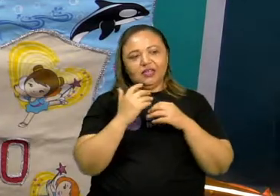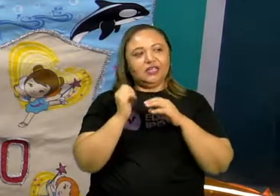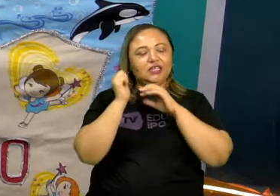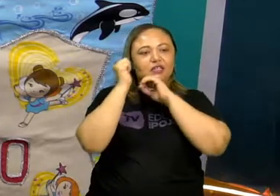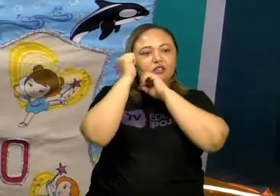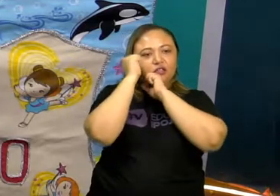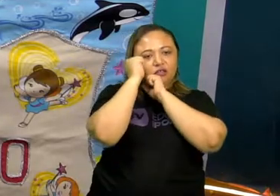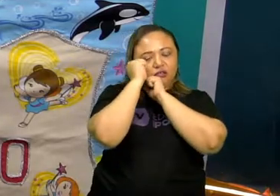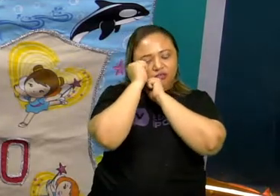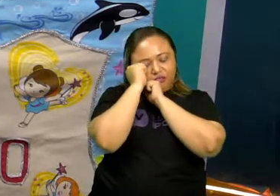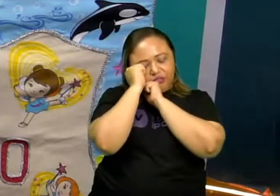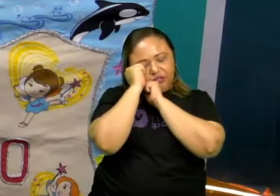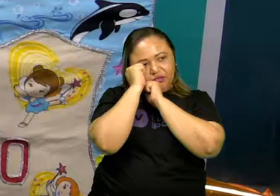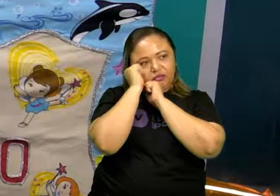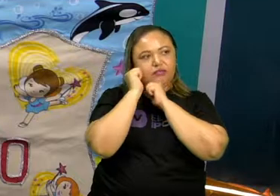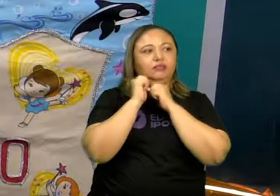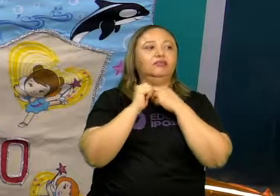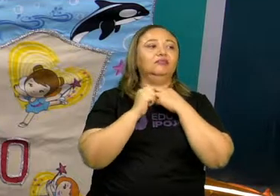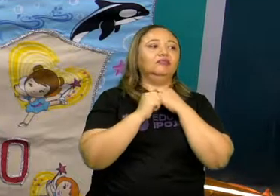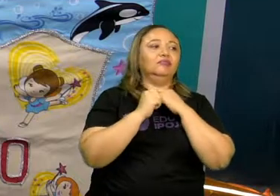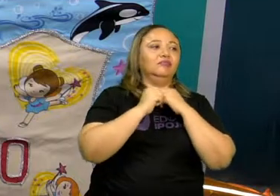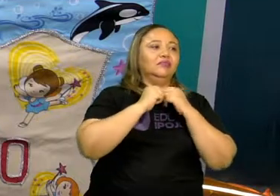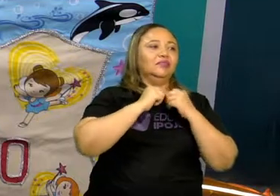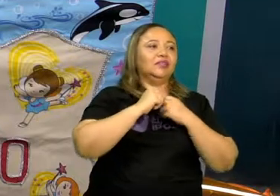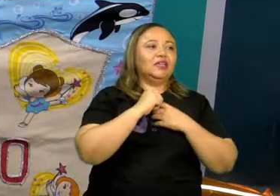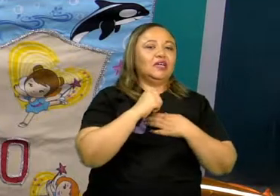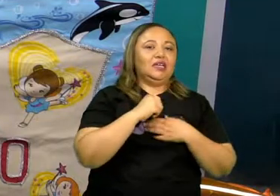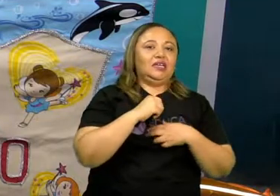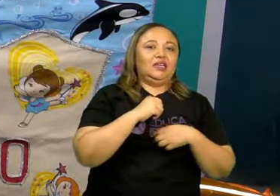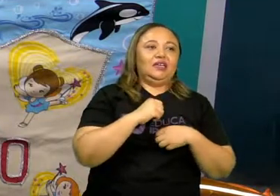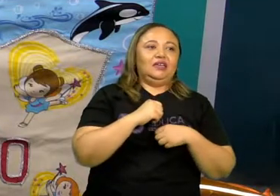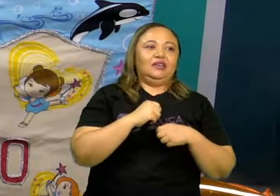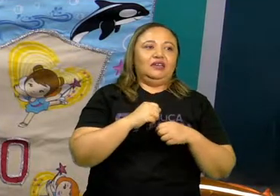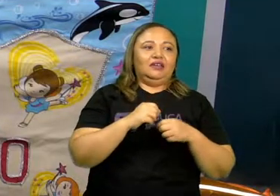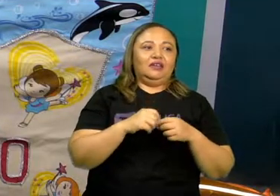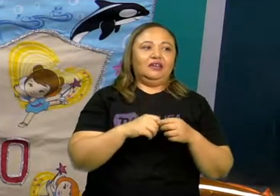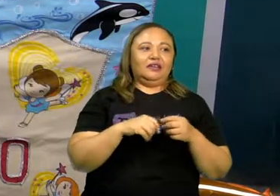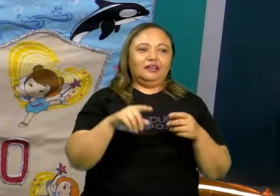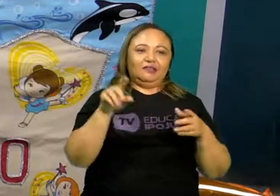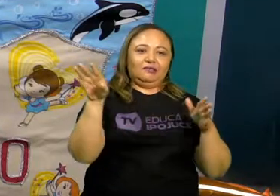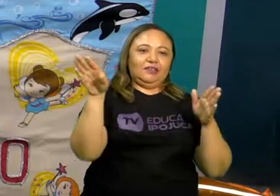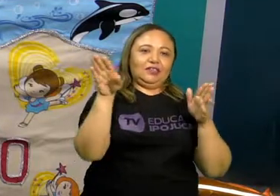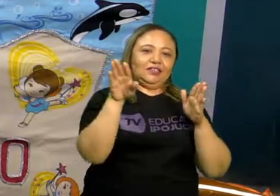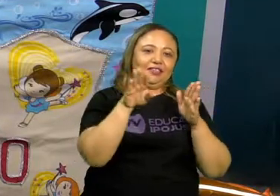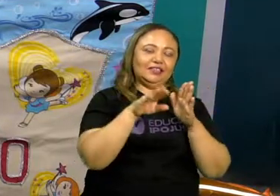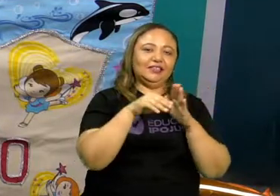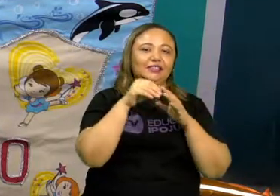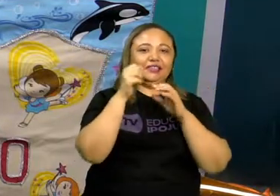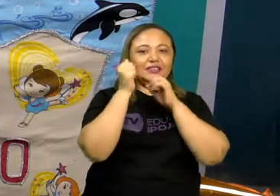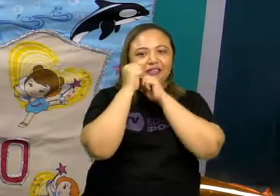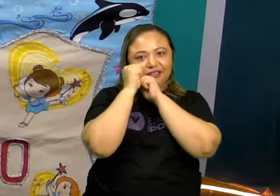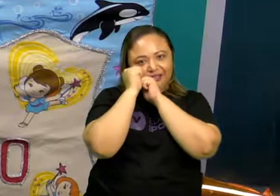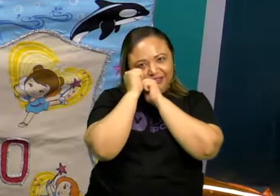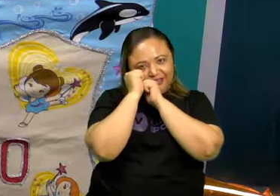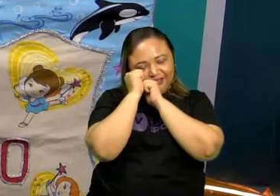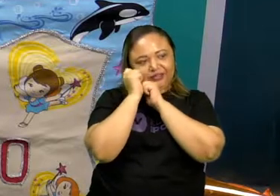quê? Dormiu. Isso mesmo, criançada. Eu também quero dormir. Quando chegar em casa tu dorme, tá,